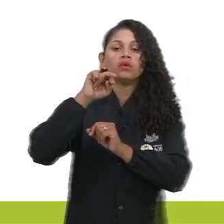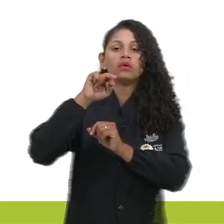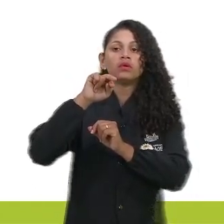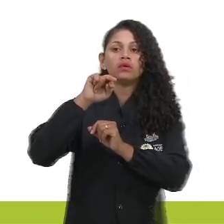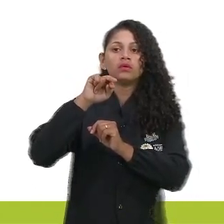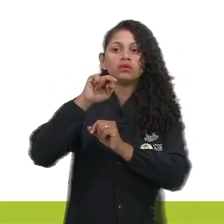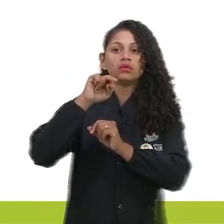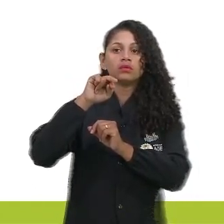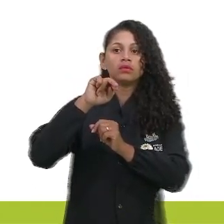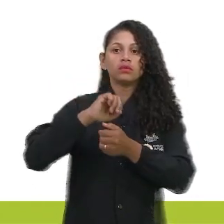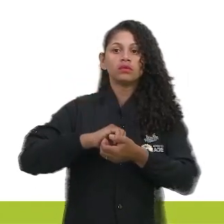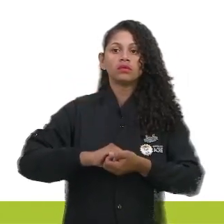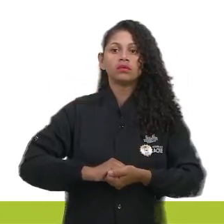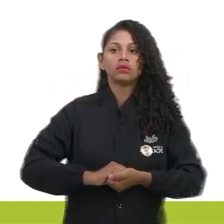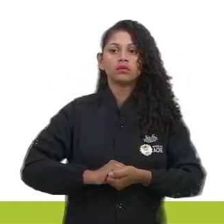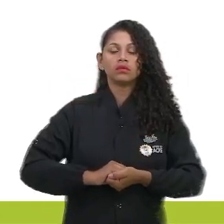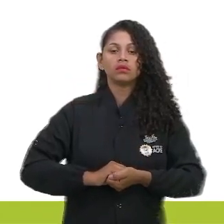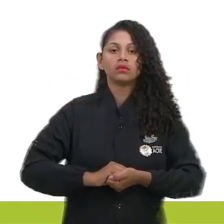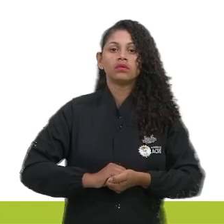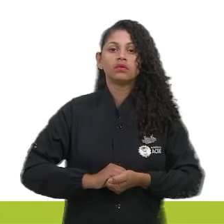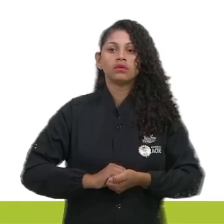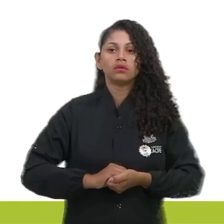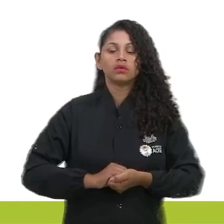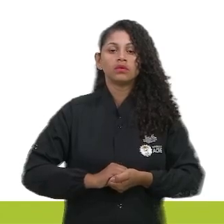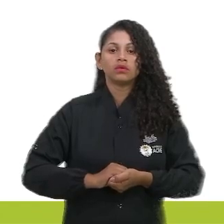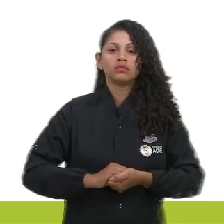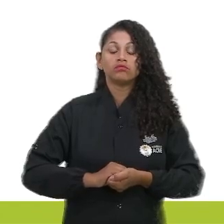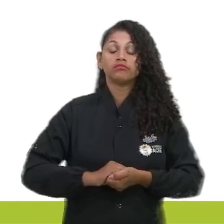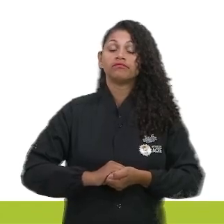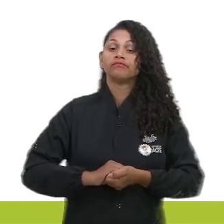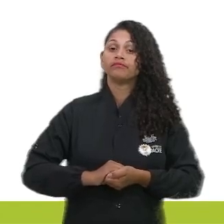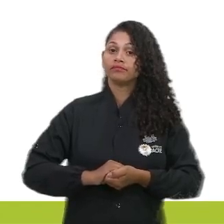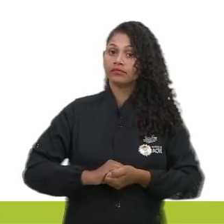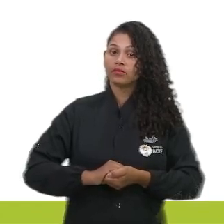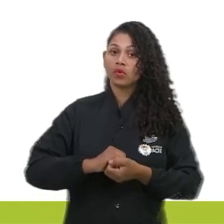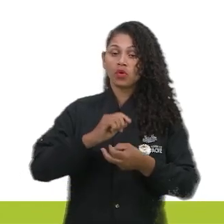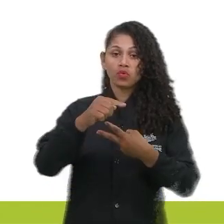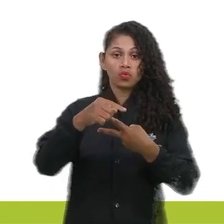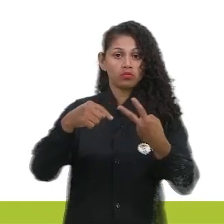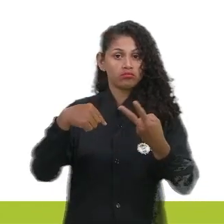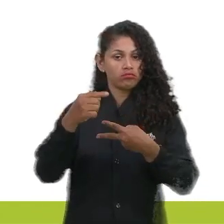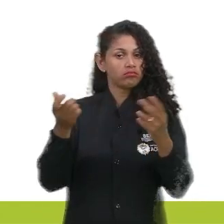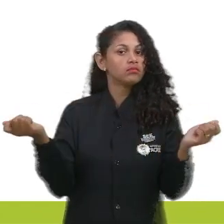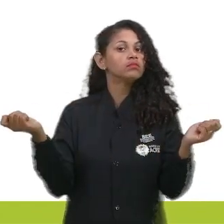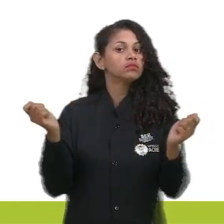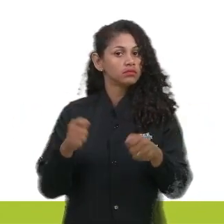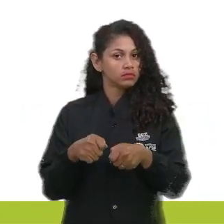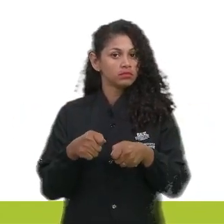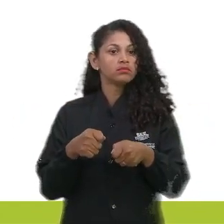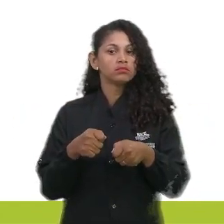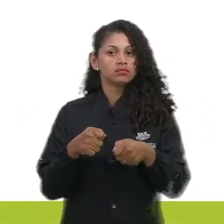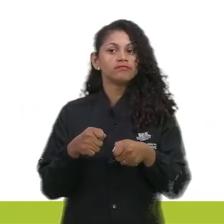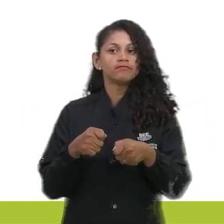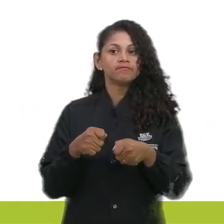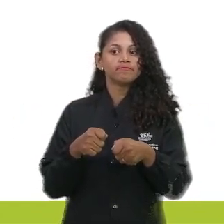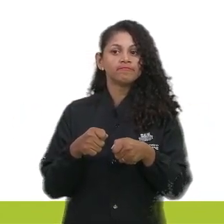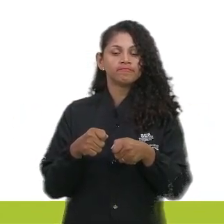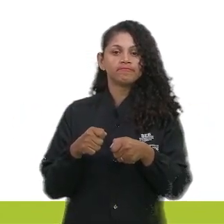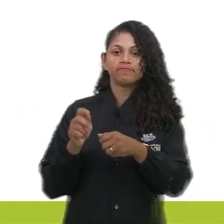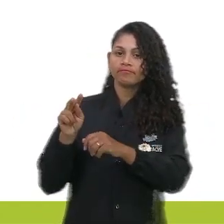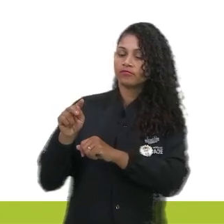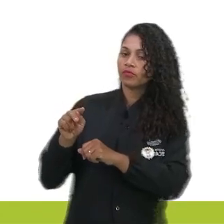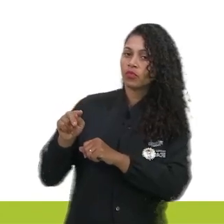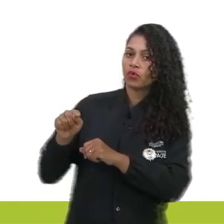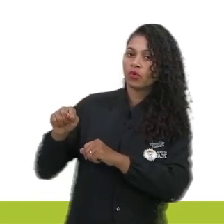na direção para B, há duas possibilidades. Eu ando por esse caminho menor, ou eu ando por esse caminho